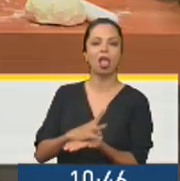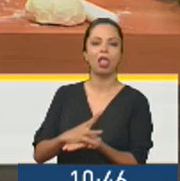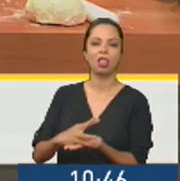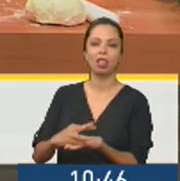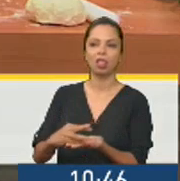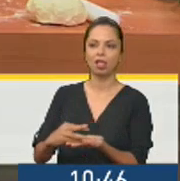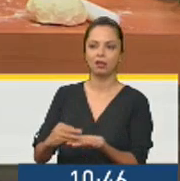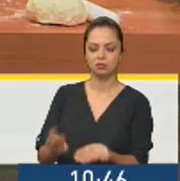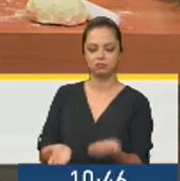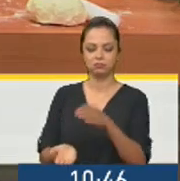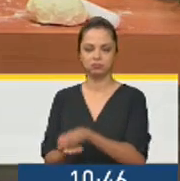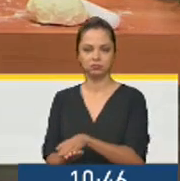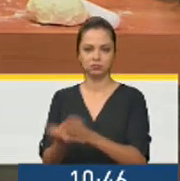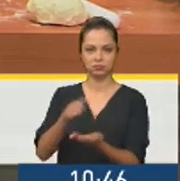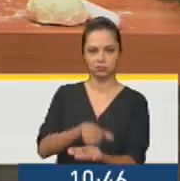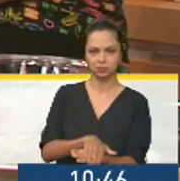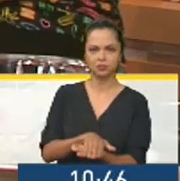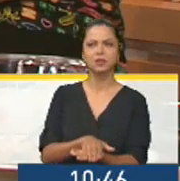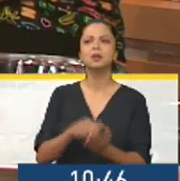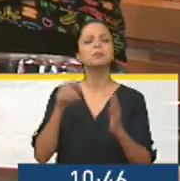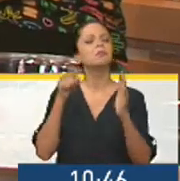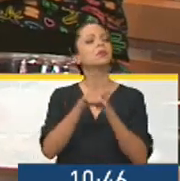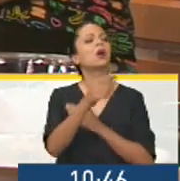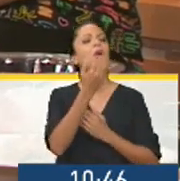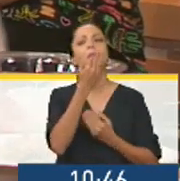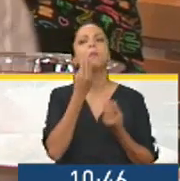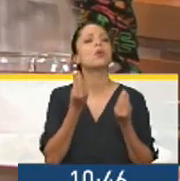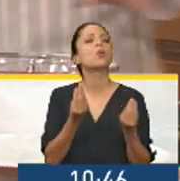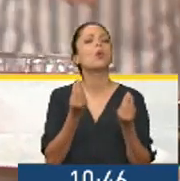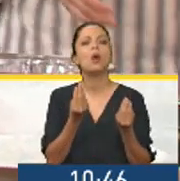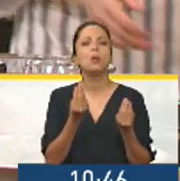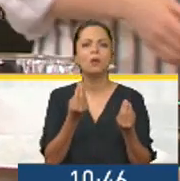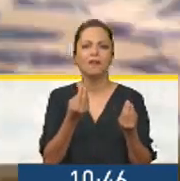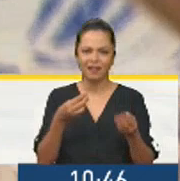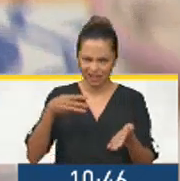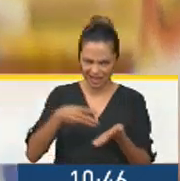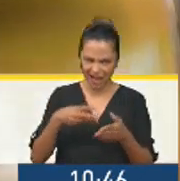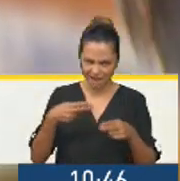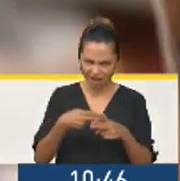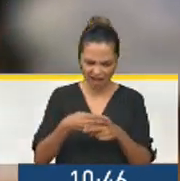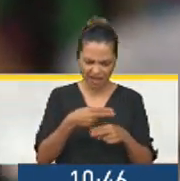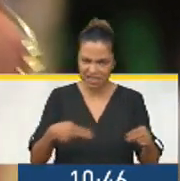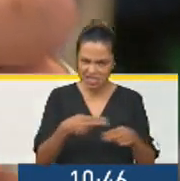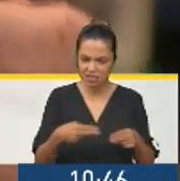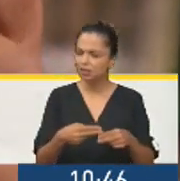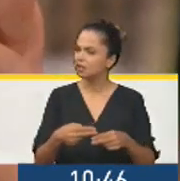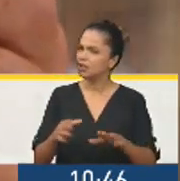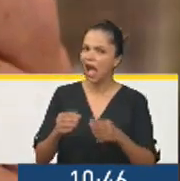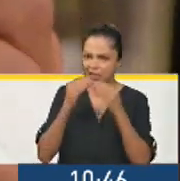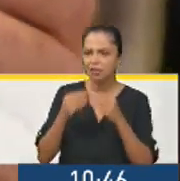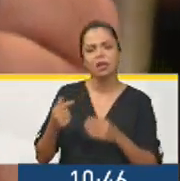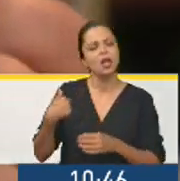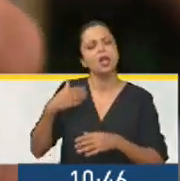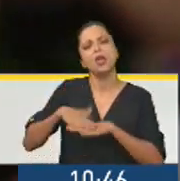pode virando. Se come com o talher ou com a mão? Como é que come essa piadinha? Ai, gente, eu gosto de comer com a mão. Põe a boca